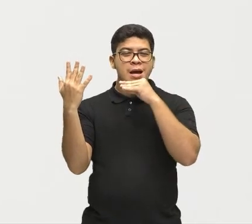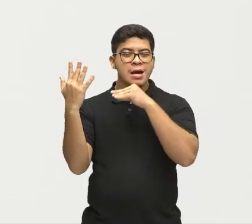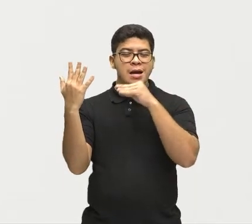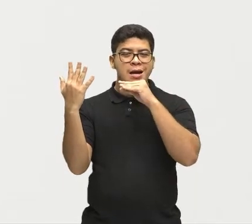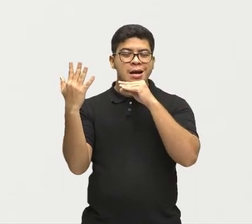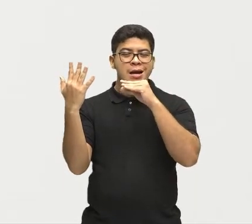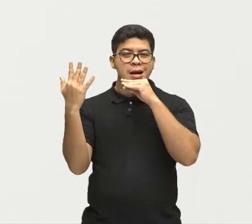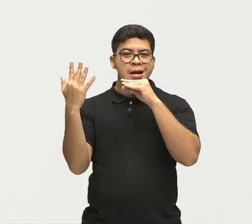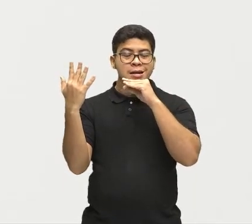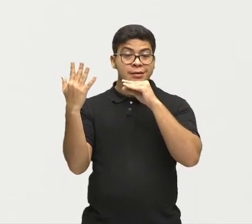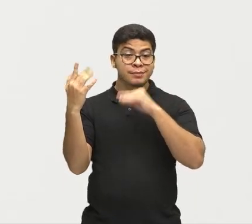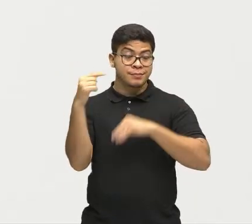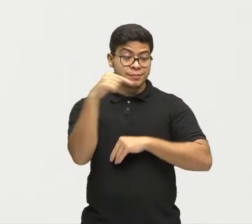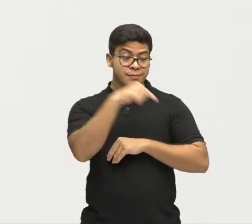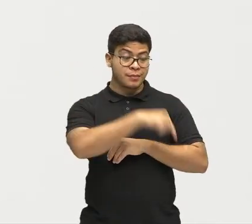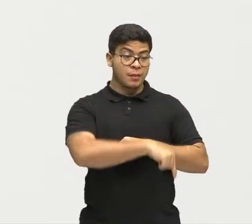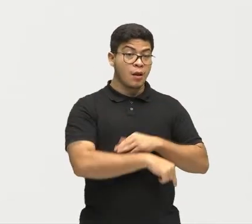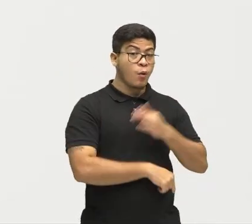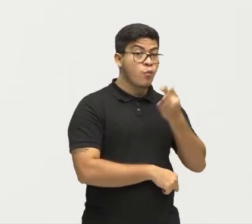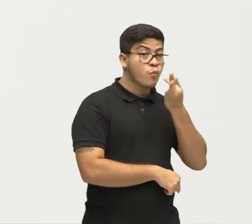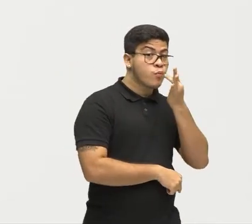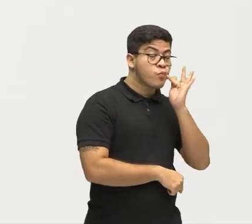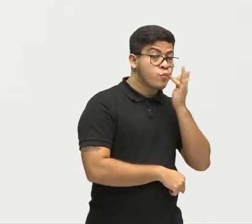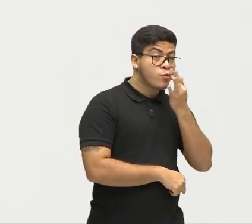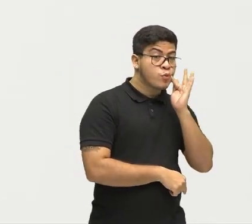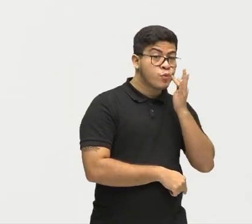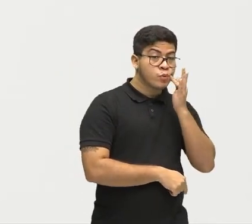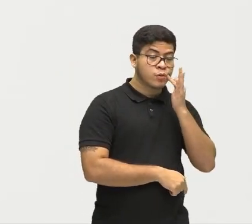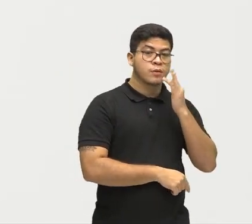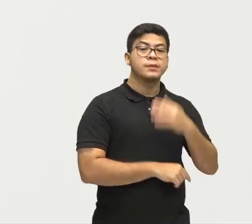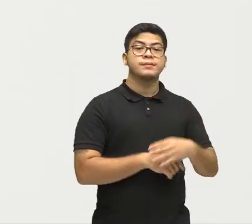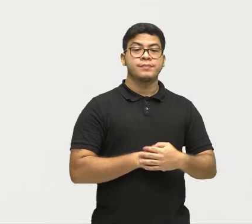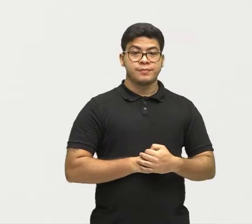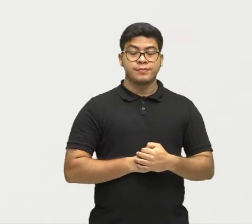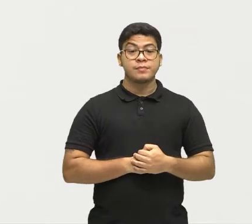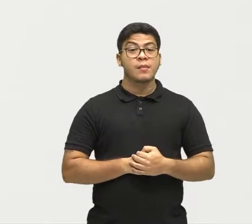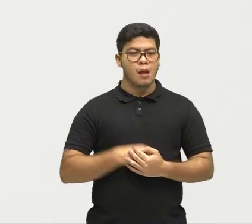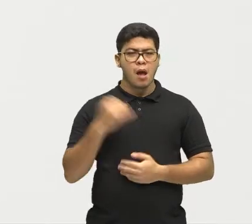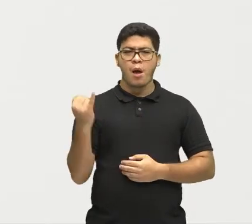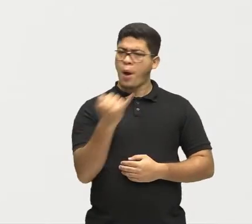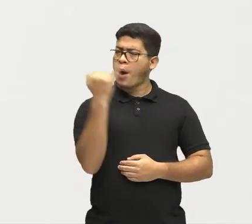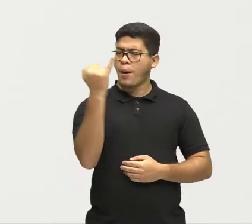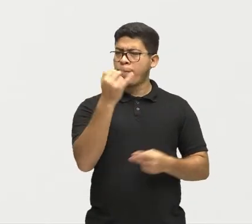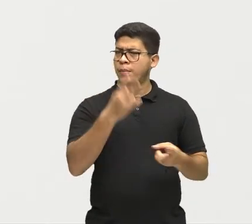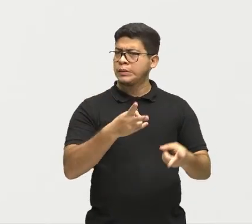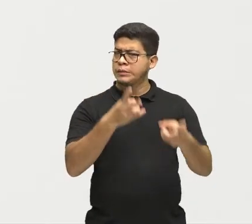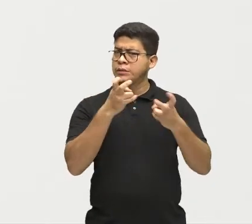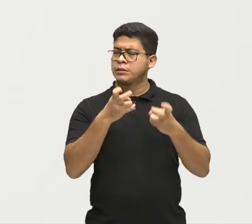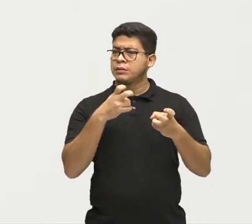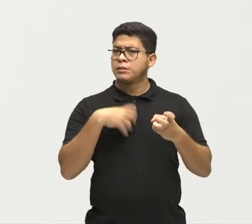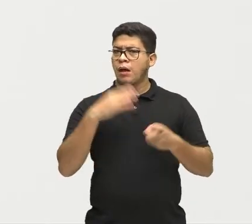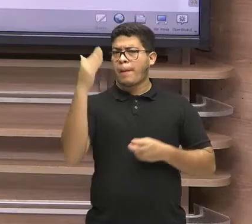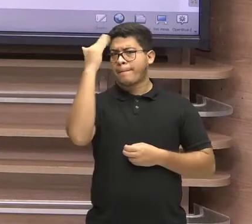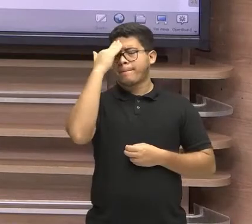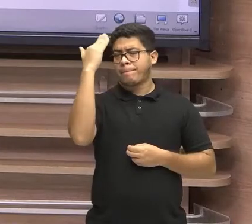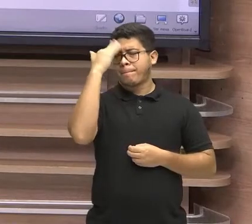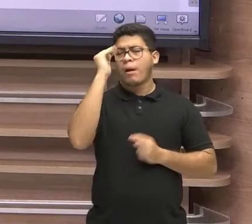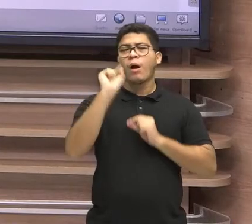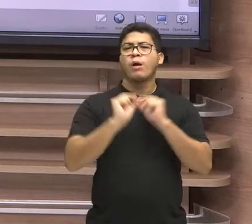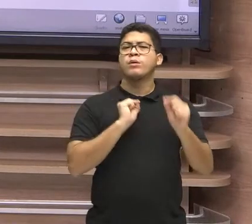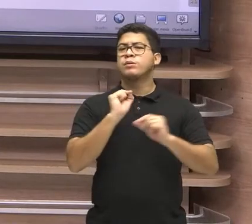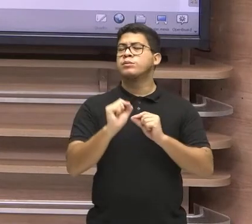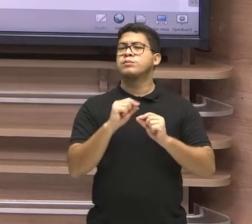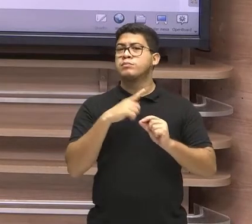o fruto, e que protege a semente. Então, importante saber das angiospermas é que elas têm